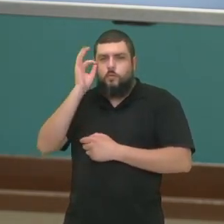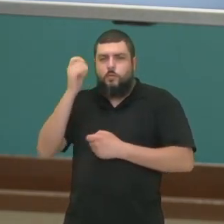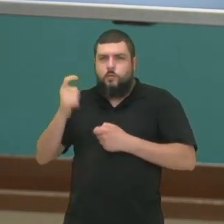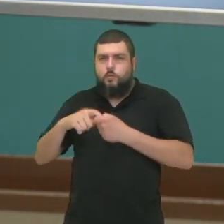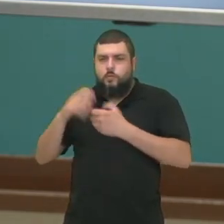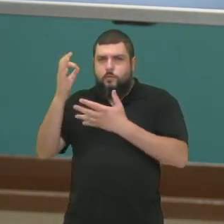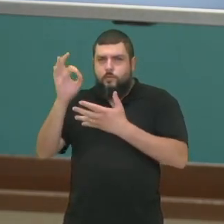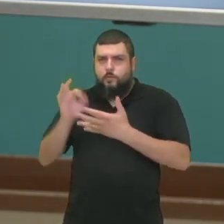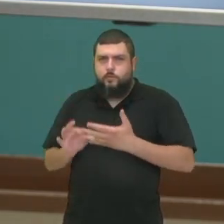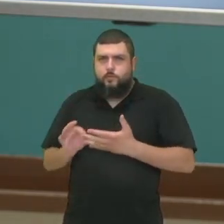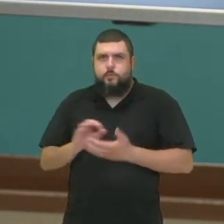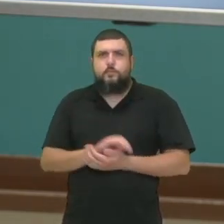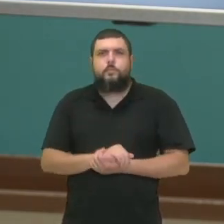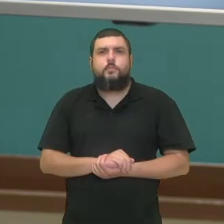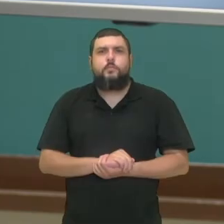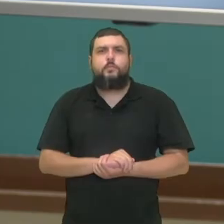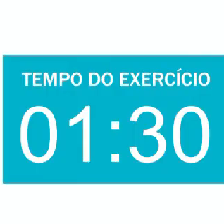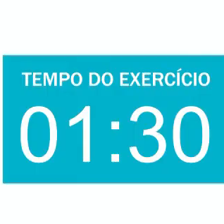voltamos. Corrigimos junto.